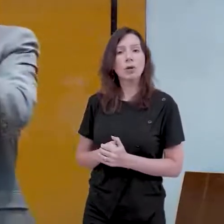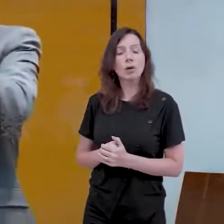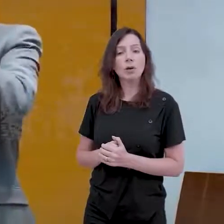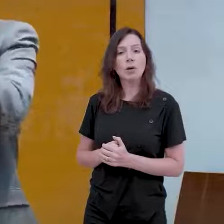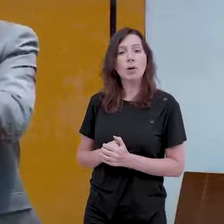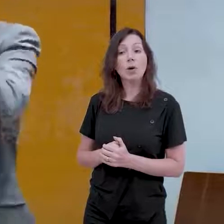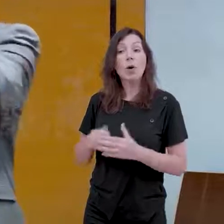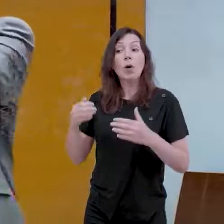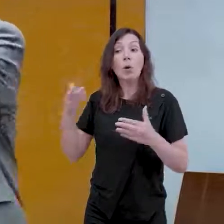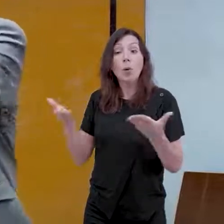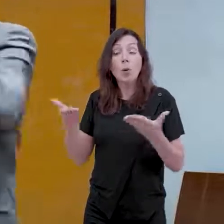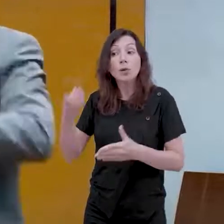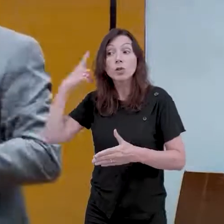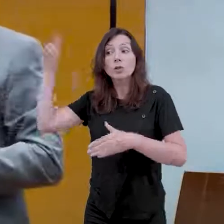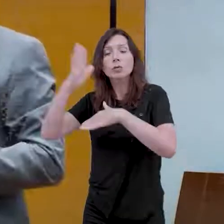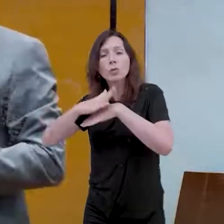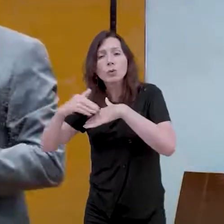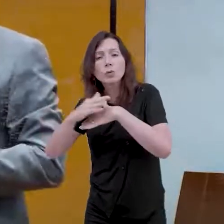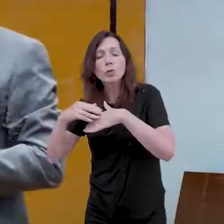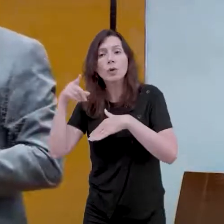Deus consola você hoje, amanhã é outro consolo.